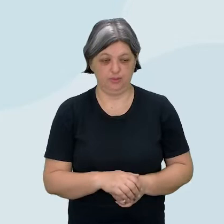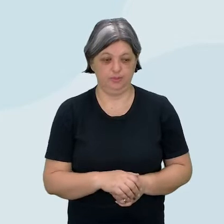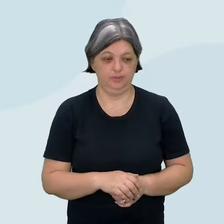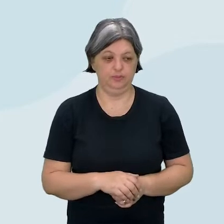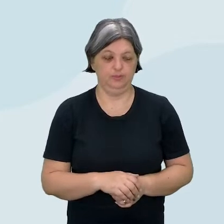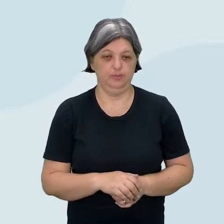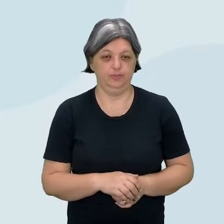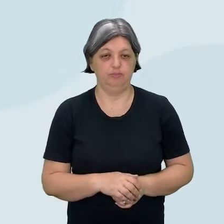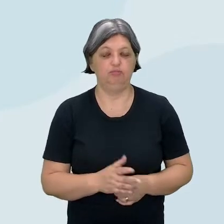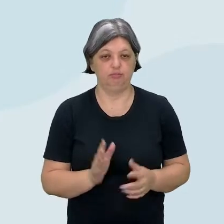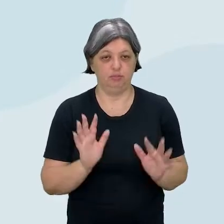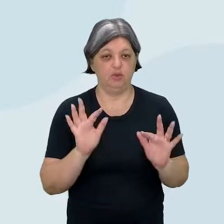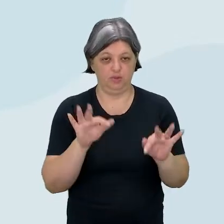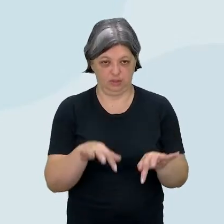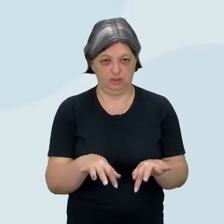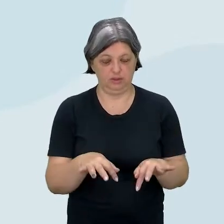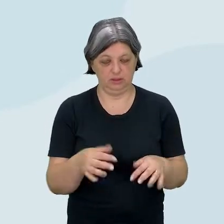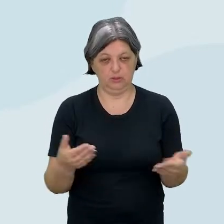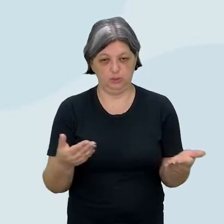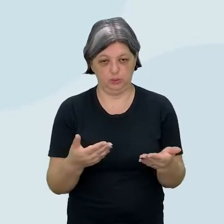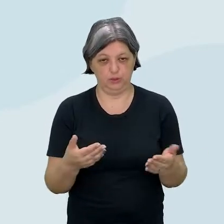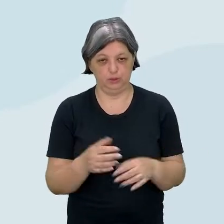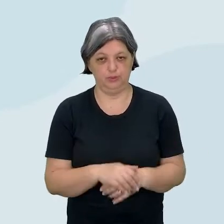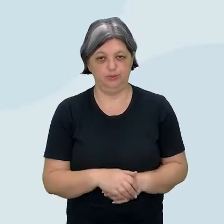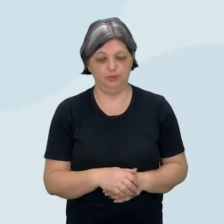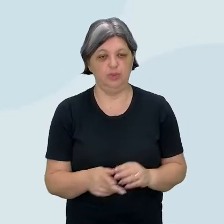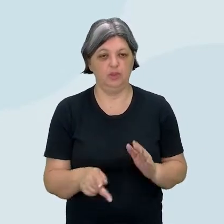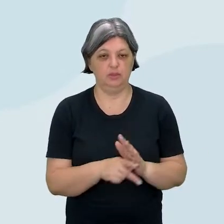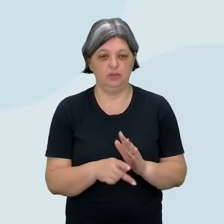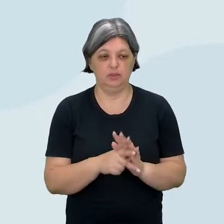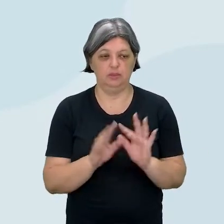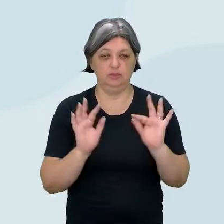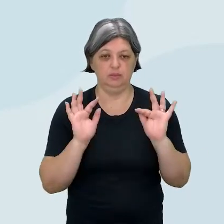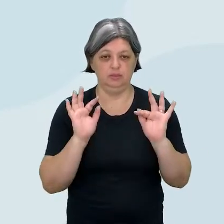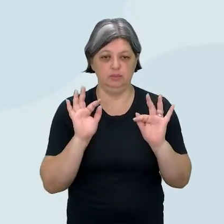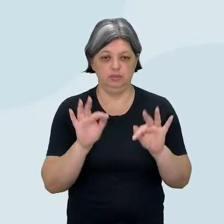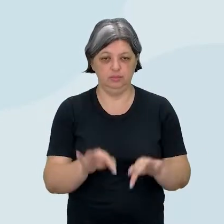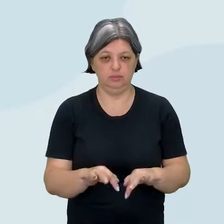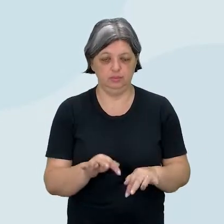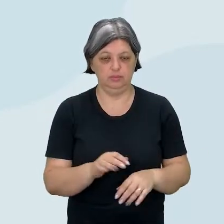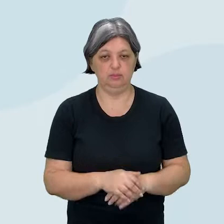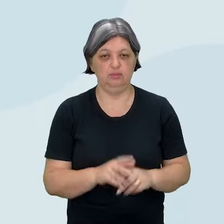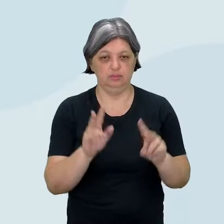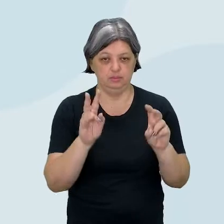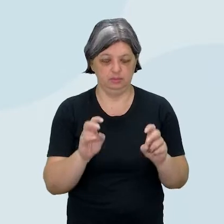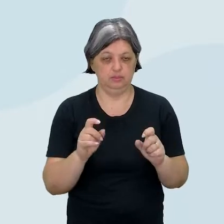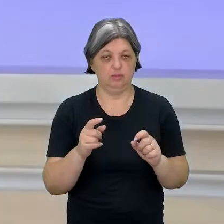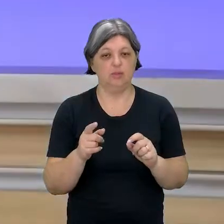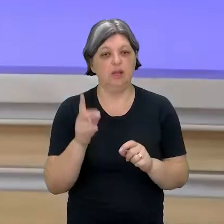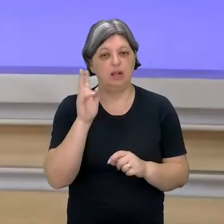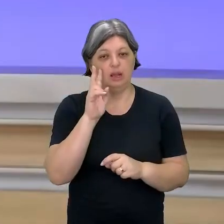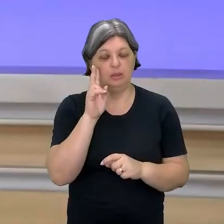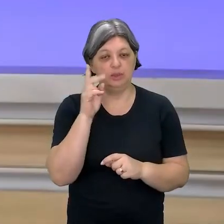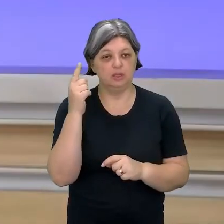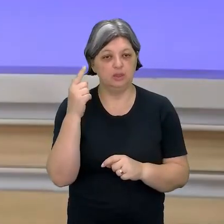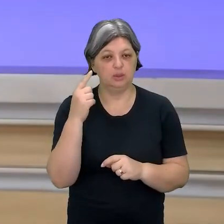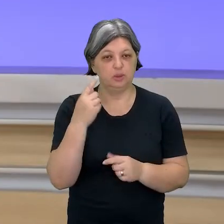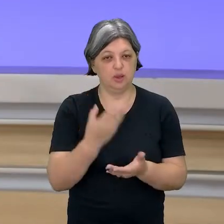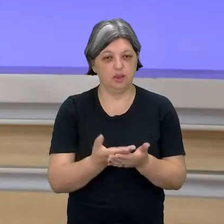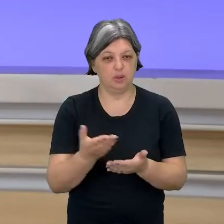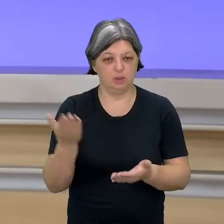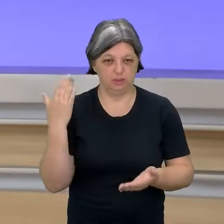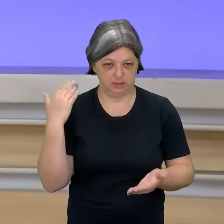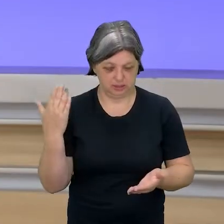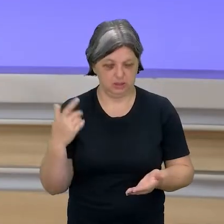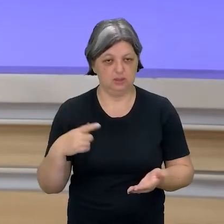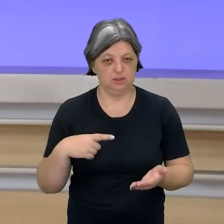na verdade, a atividade 4, né? A gente está na nossa sistematização. Lembrando que na nossa última aula a gente fez